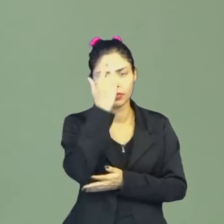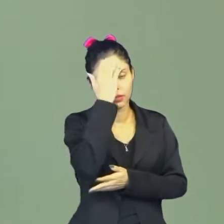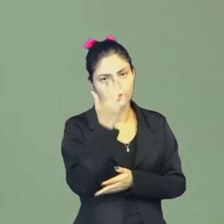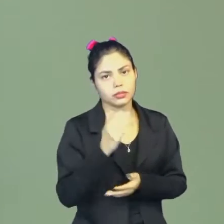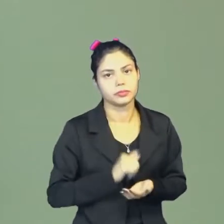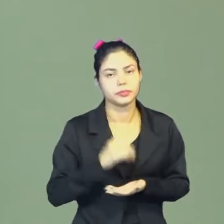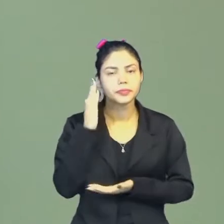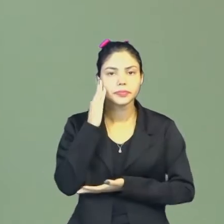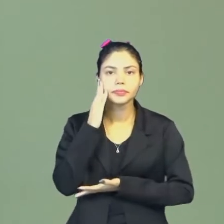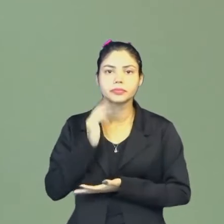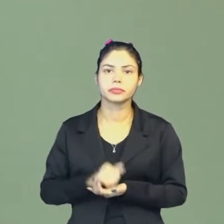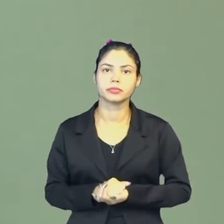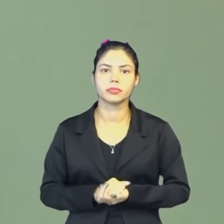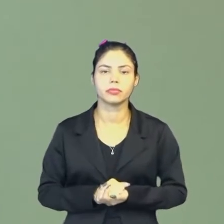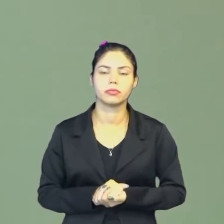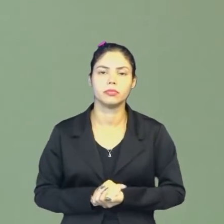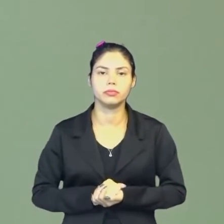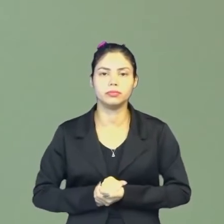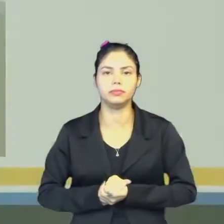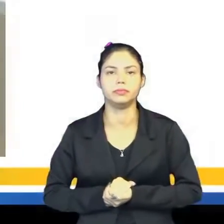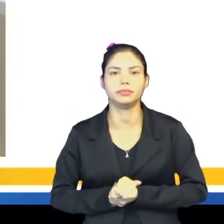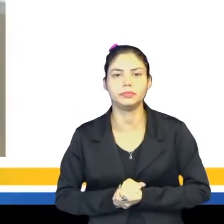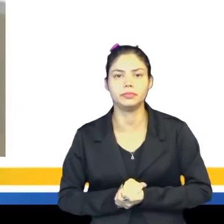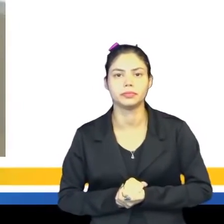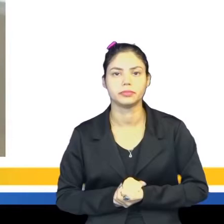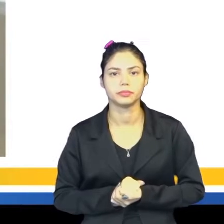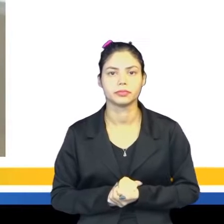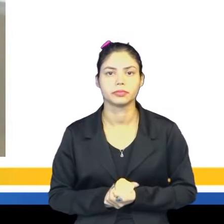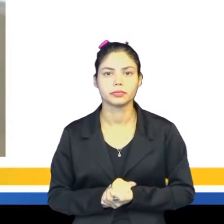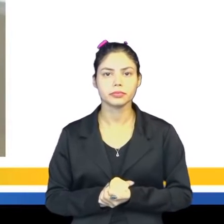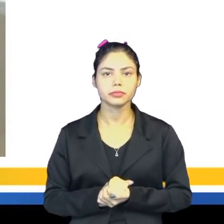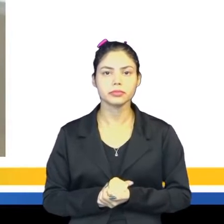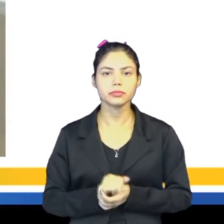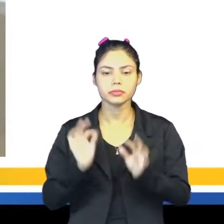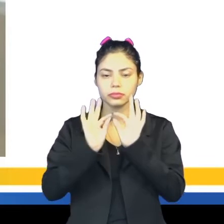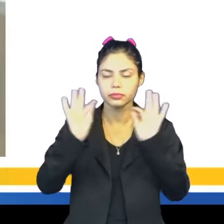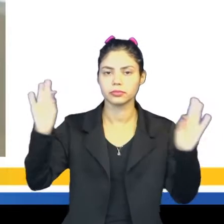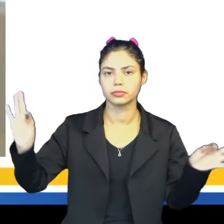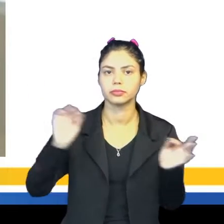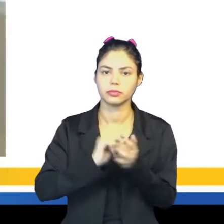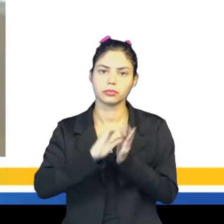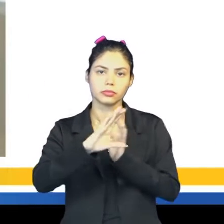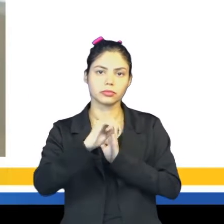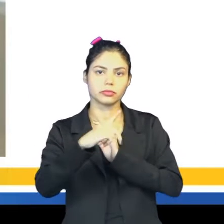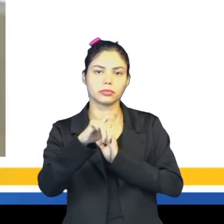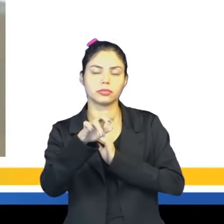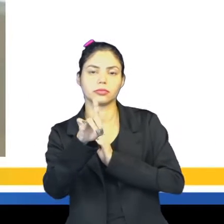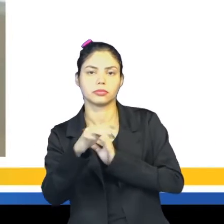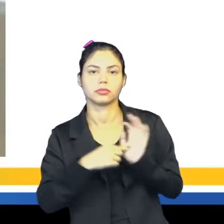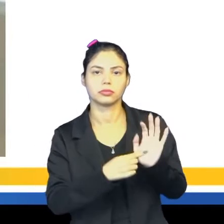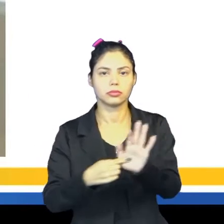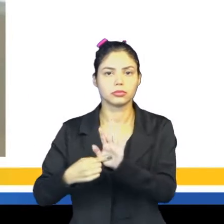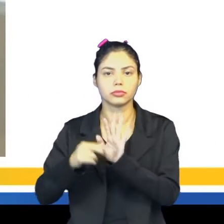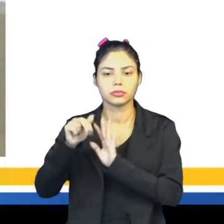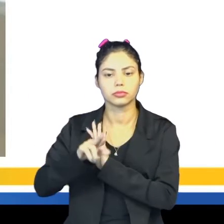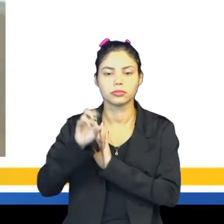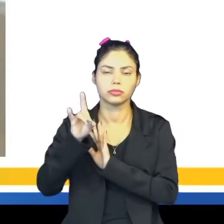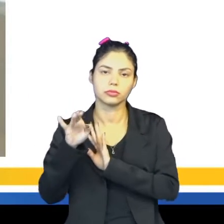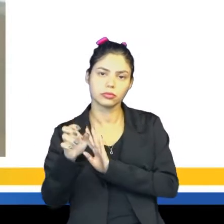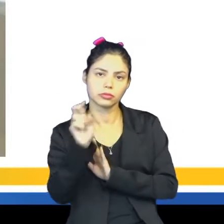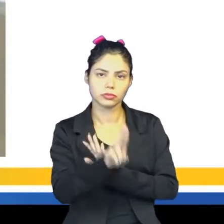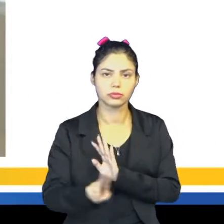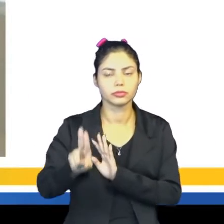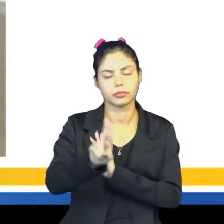fácil de ser entendida. Vamos aos slides. As medidas de capacidade representam as